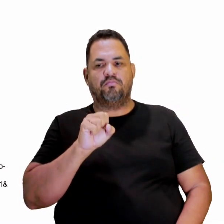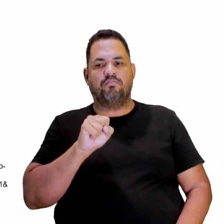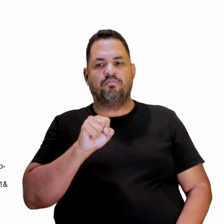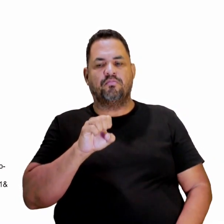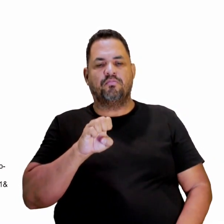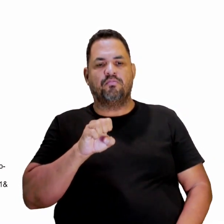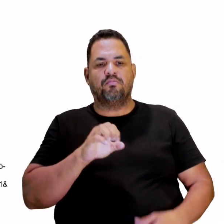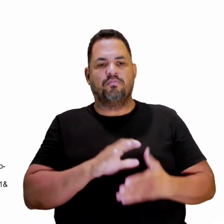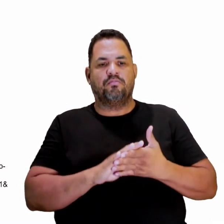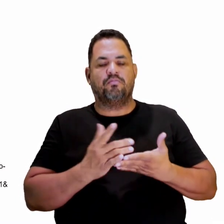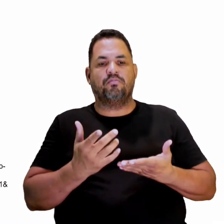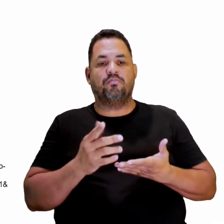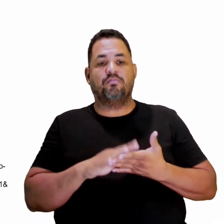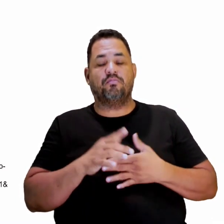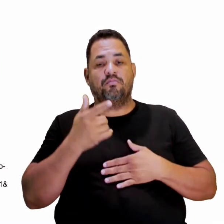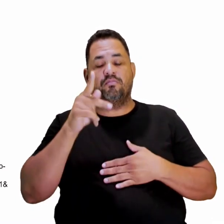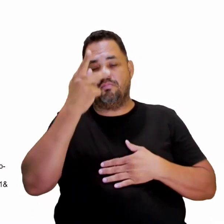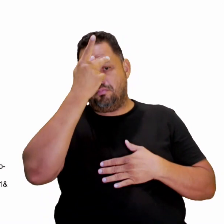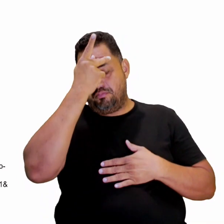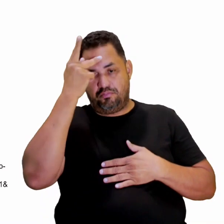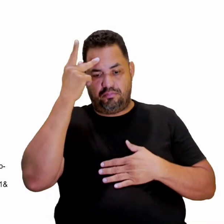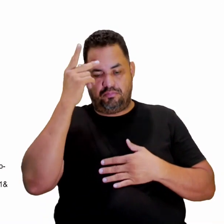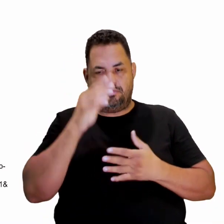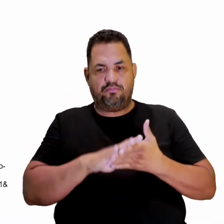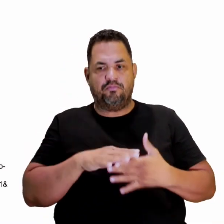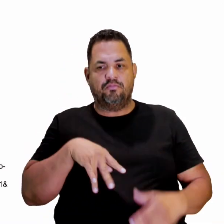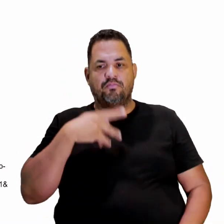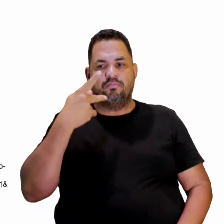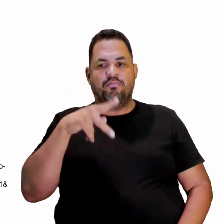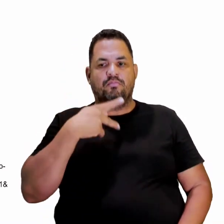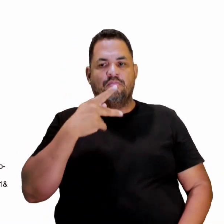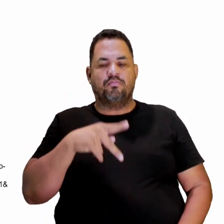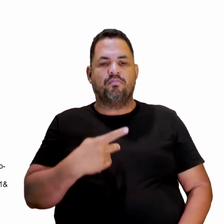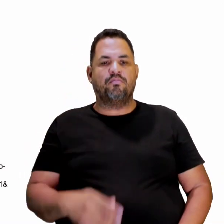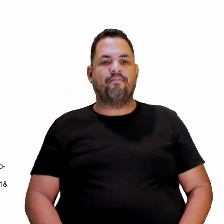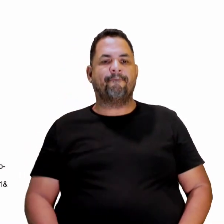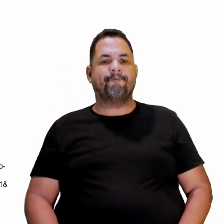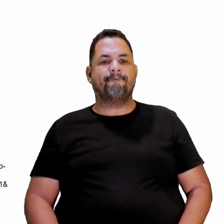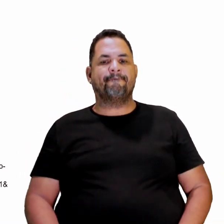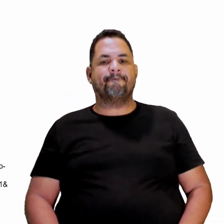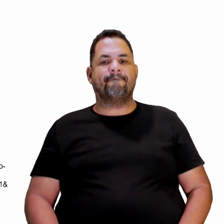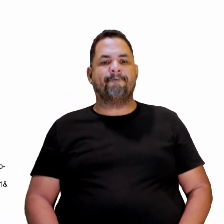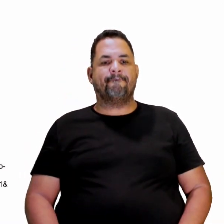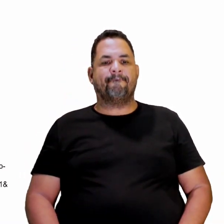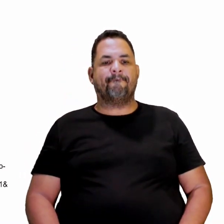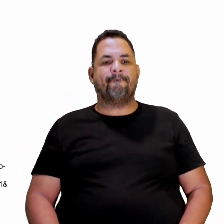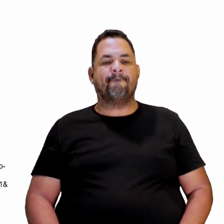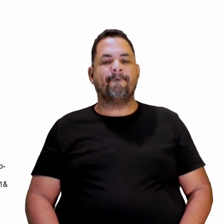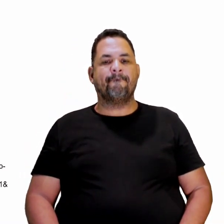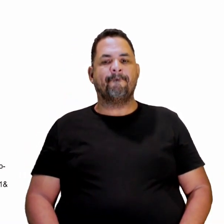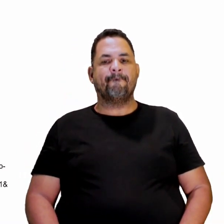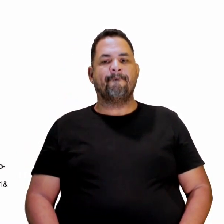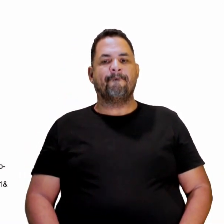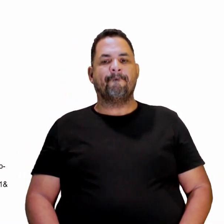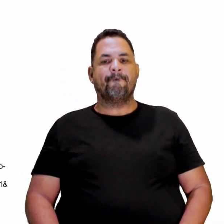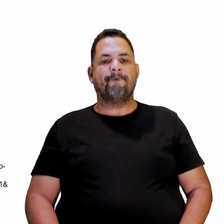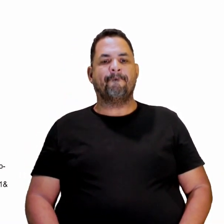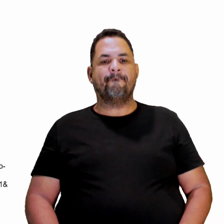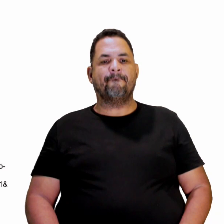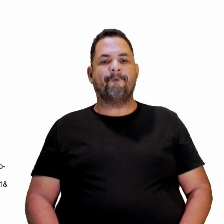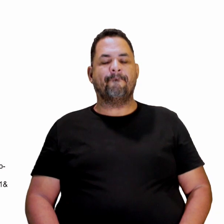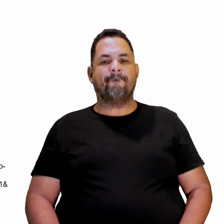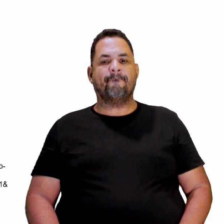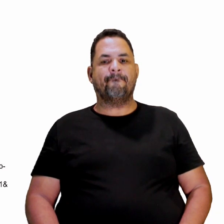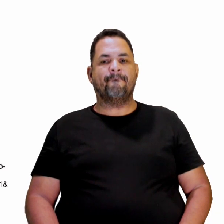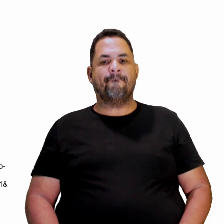que é outra pessoa, desembuchou, ou seja, spilled the beans